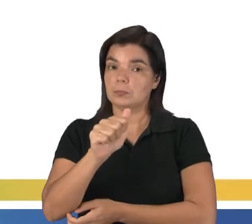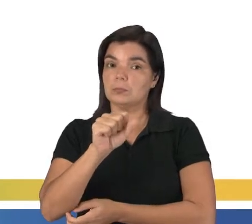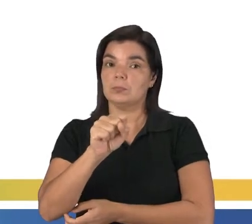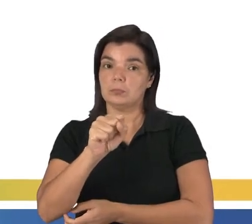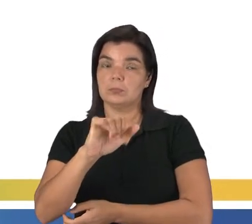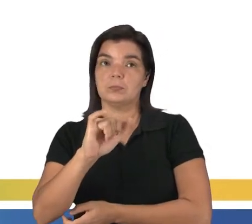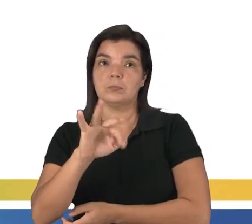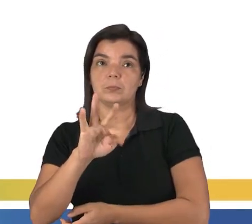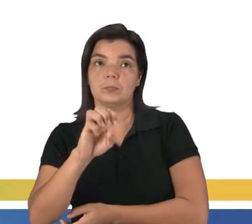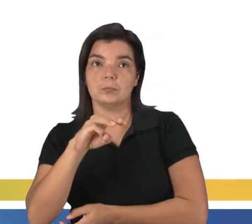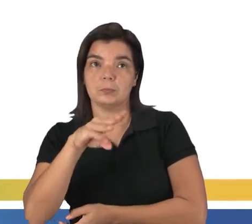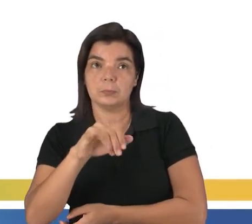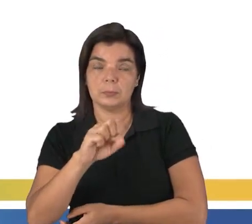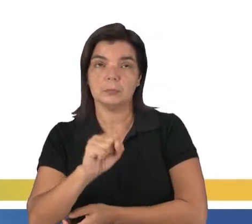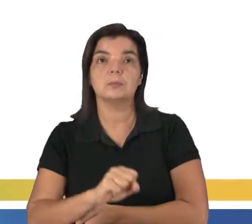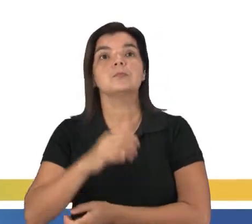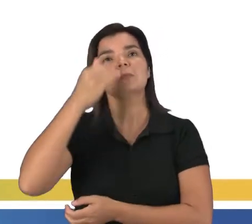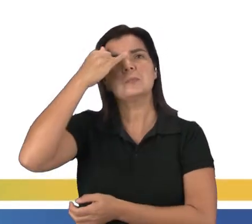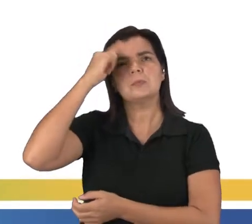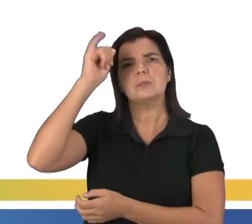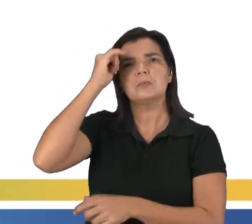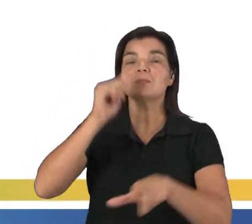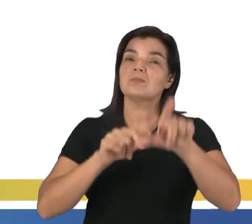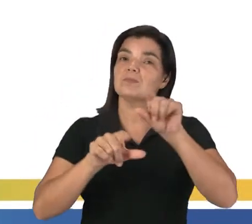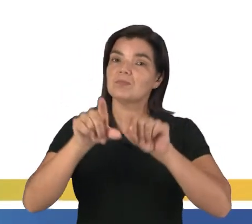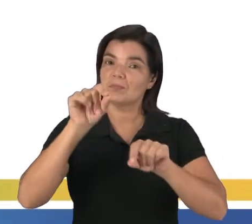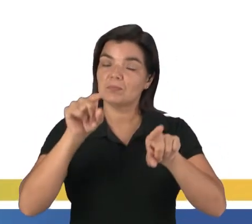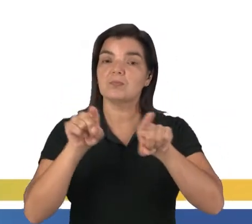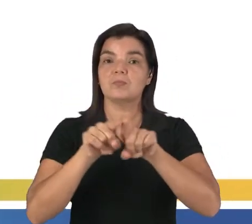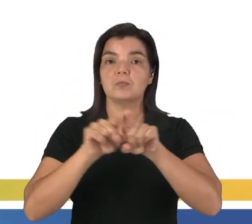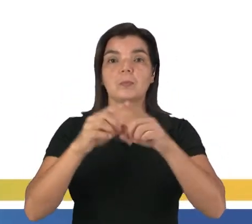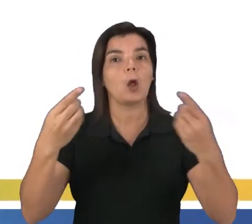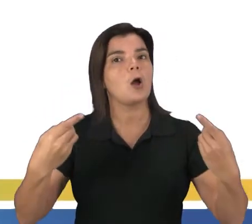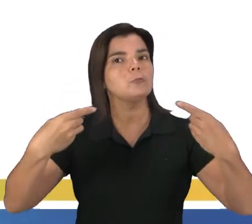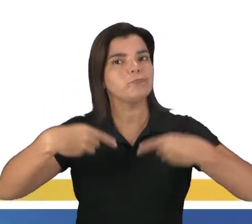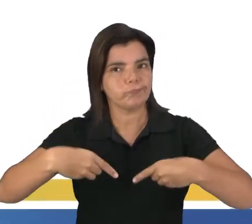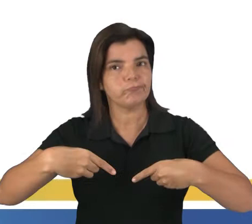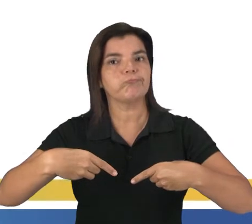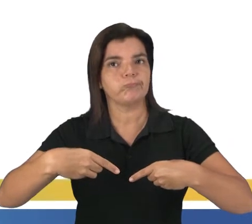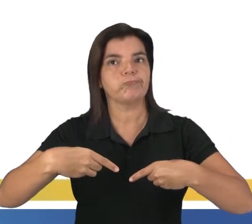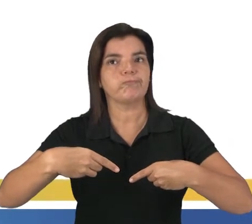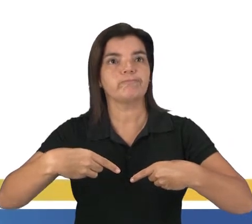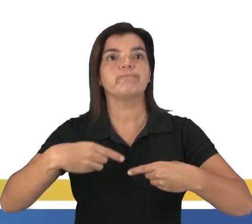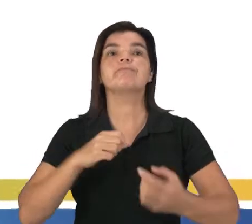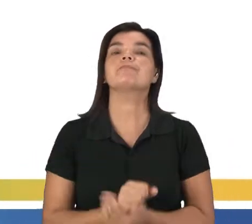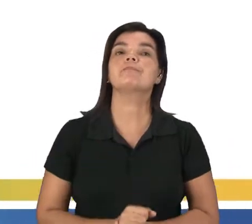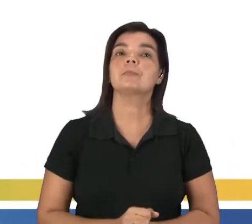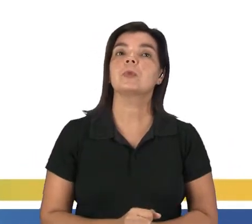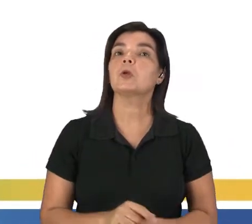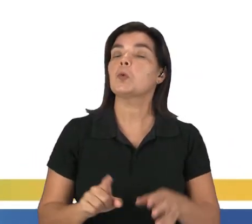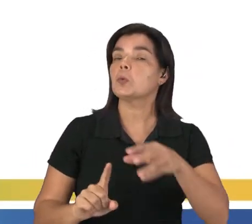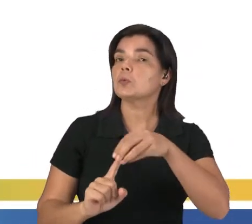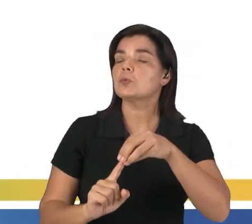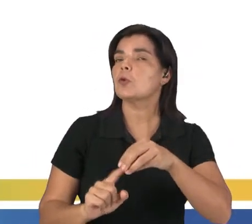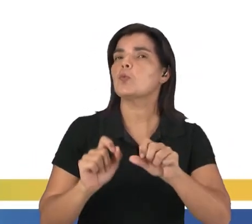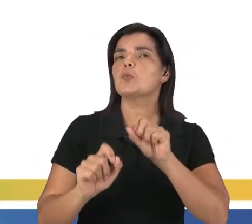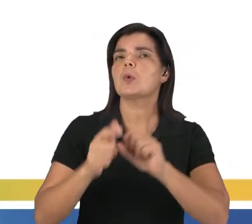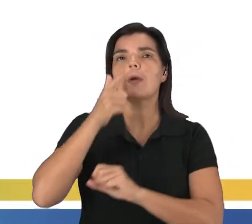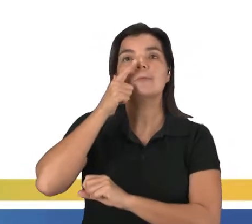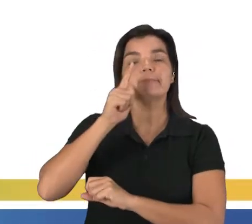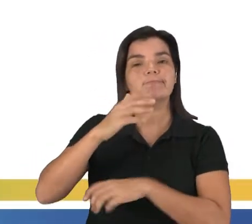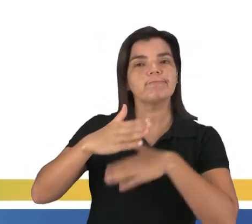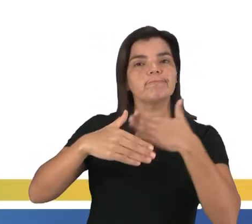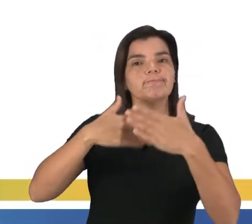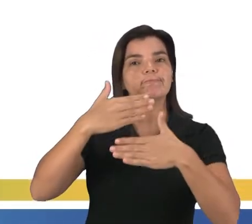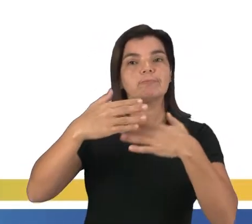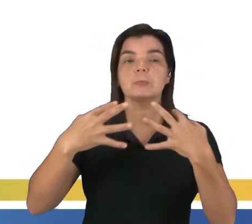educação, evitando a seletividade, a hipercompetitividade de seus praticantes, com a finalidade de